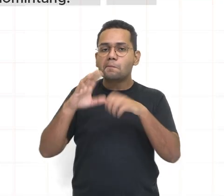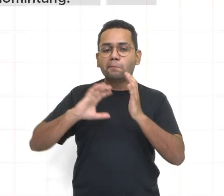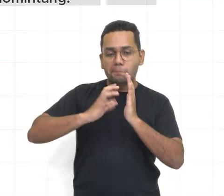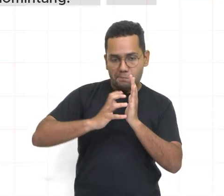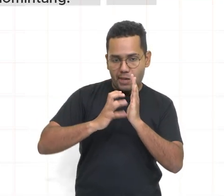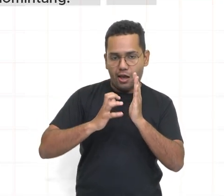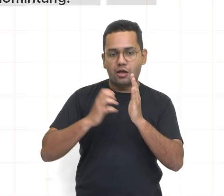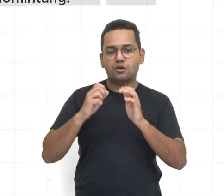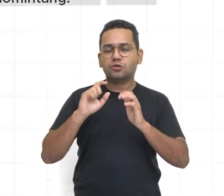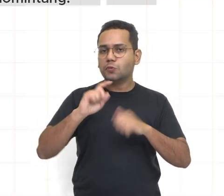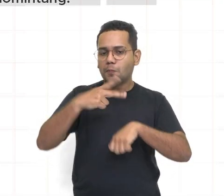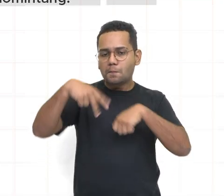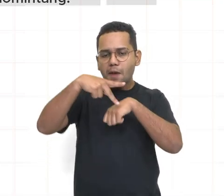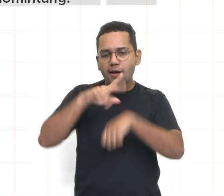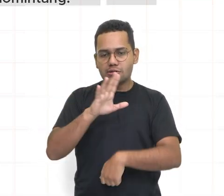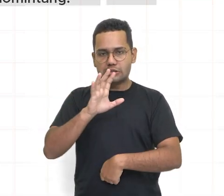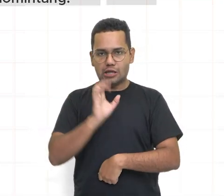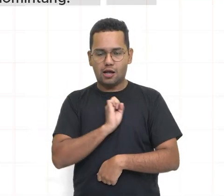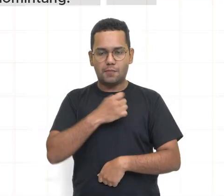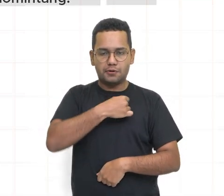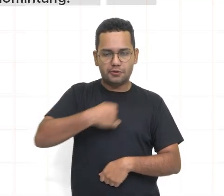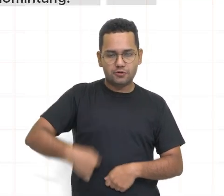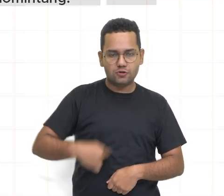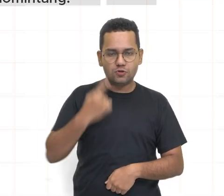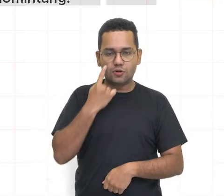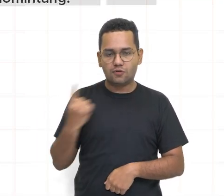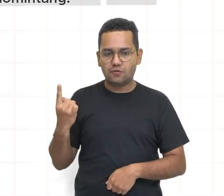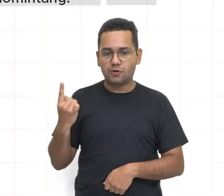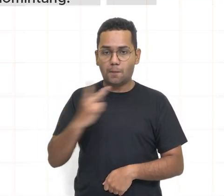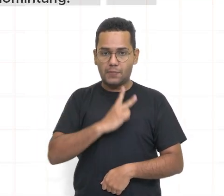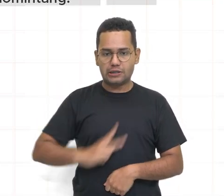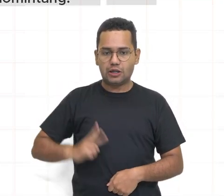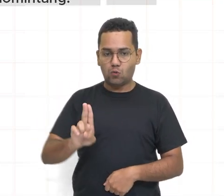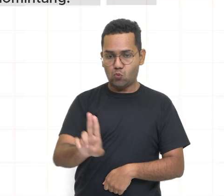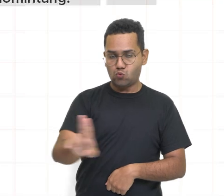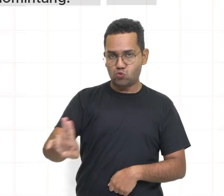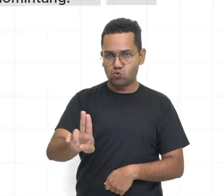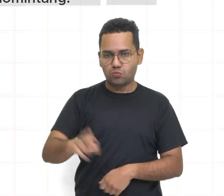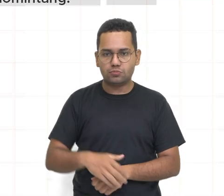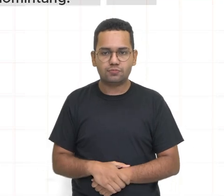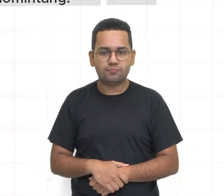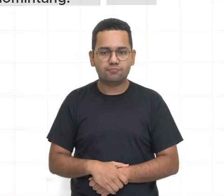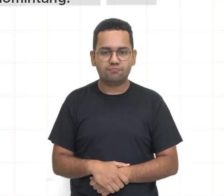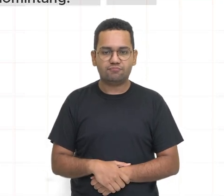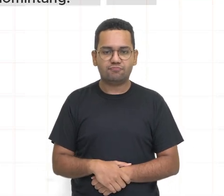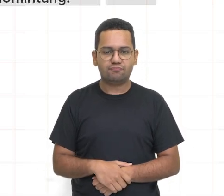Partido Nacionalista Chinês, fundada pelo presidente Sun